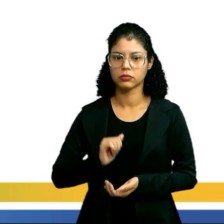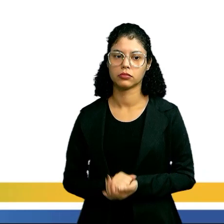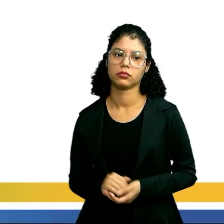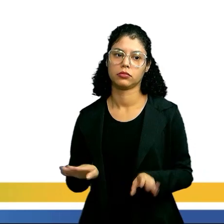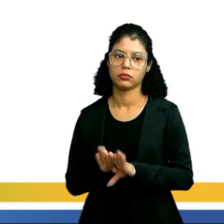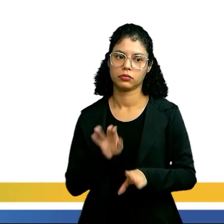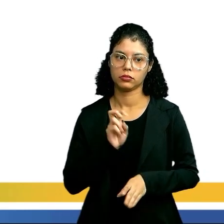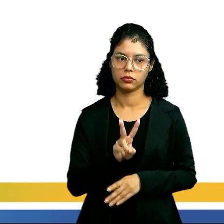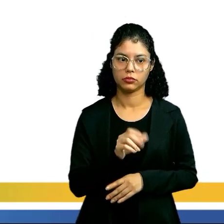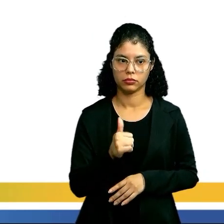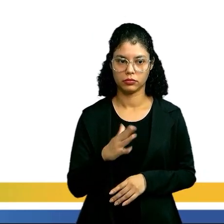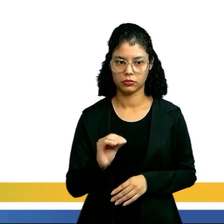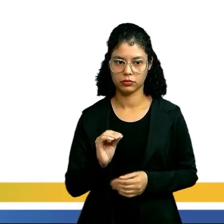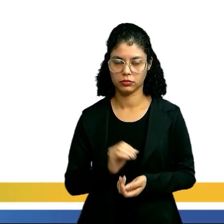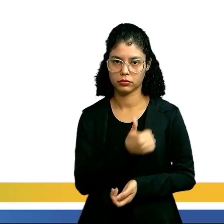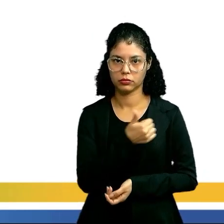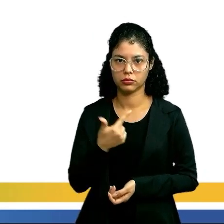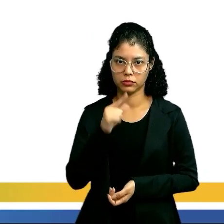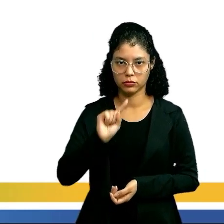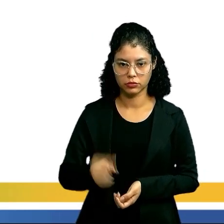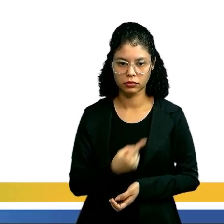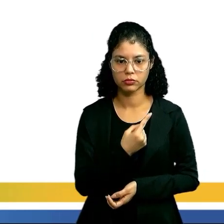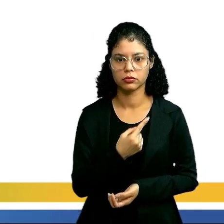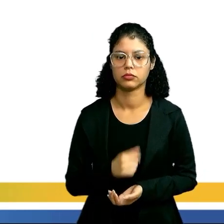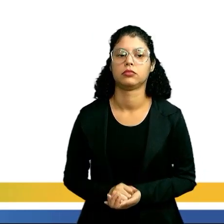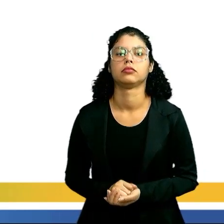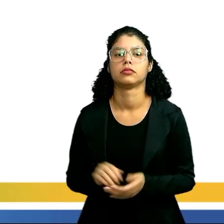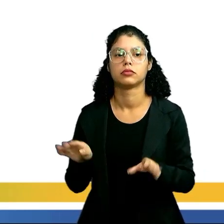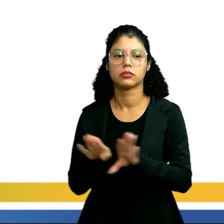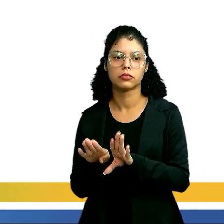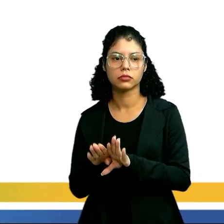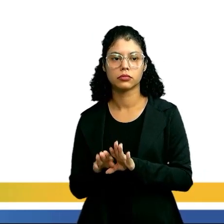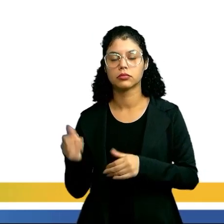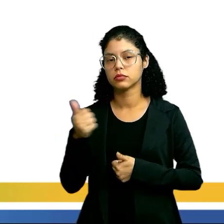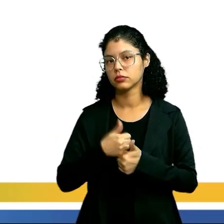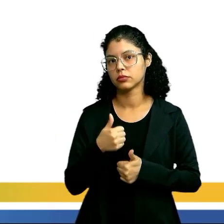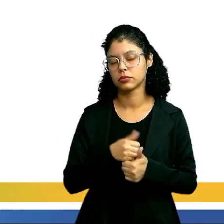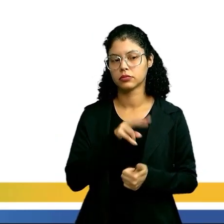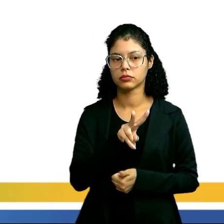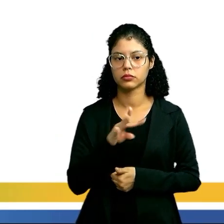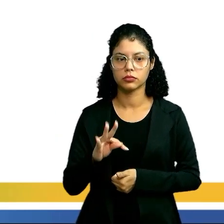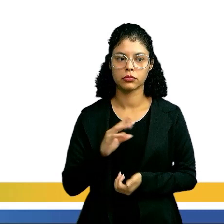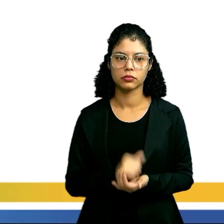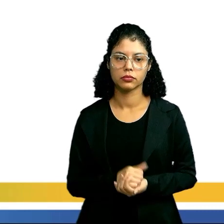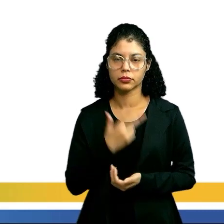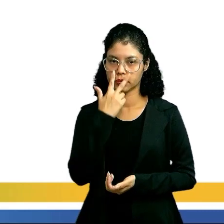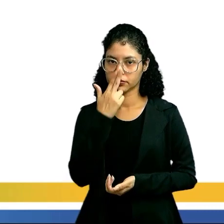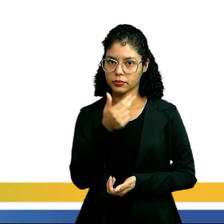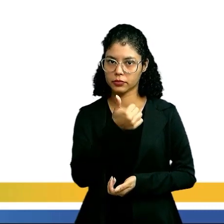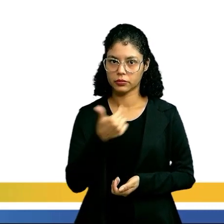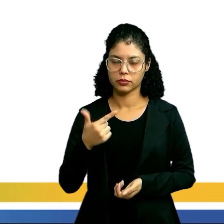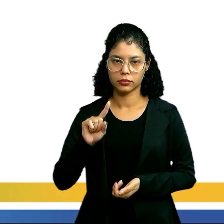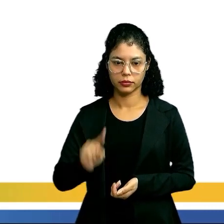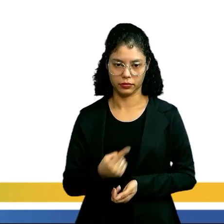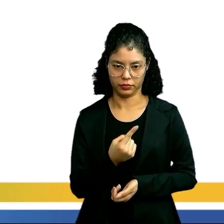de 10 é 12 mil. Então, quando o T for 10, aqui é 12 mil. Então, no lugar do V de T, vai aparecer 12